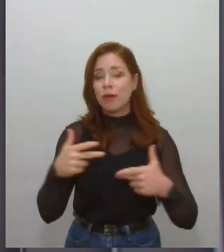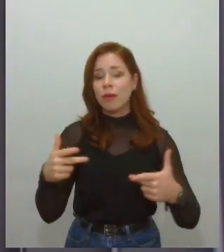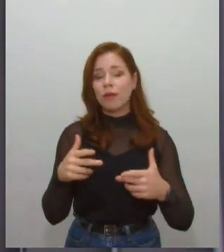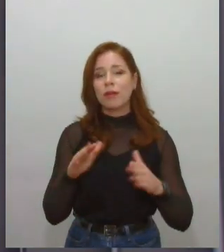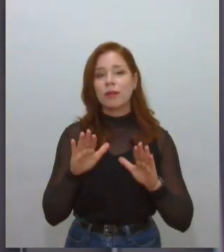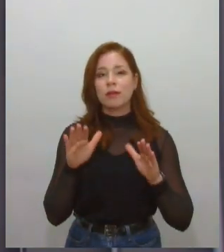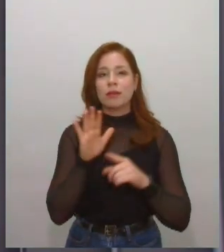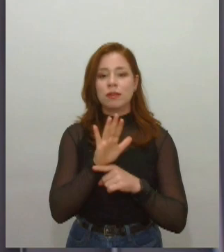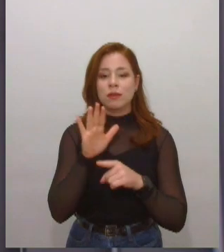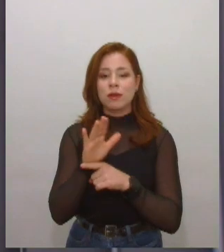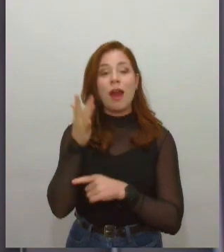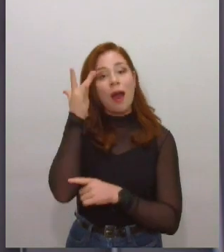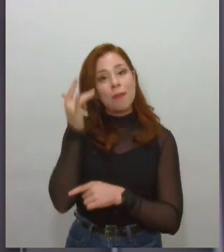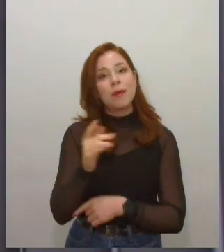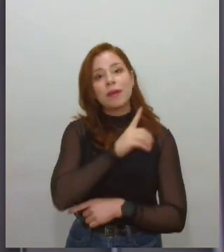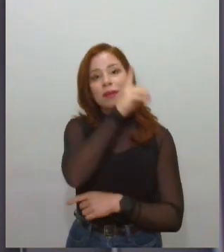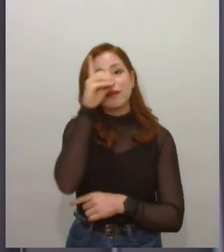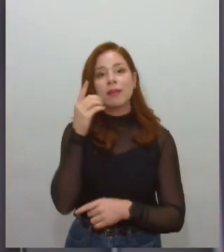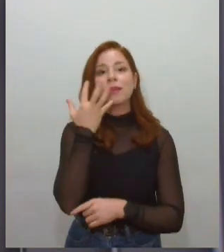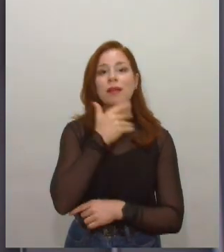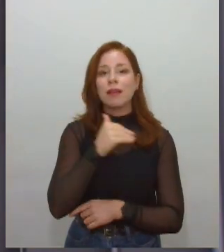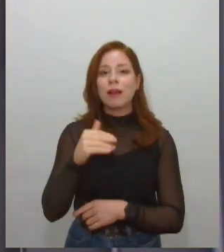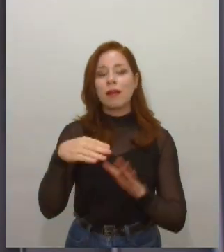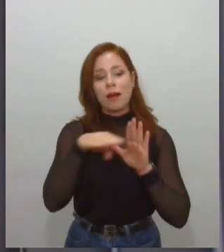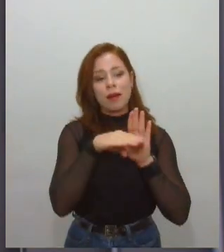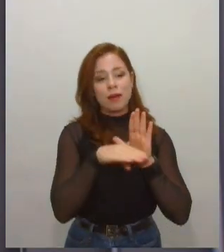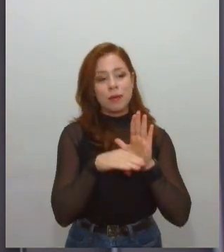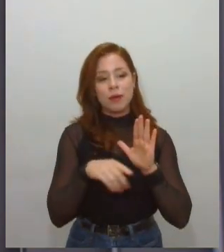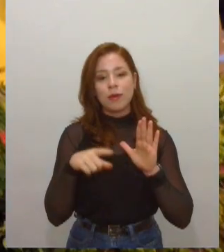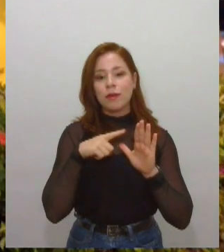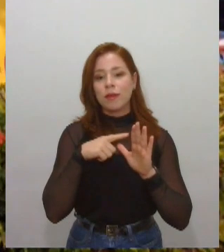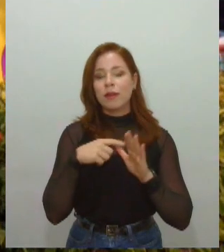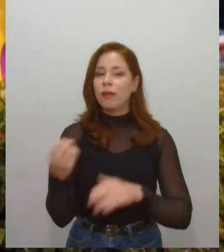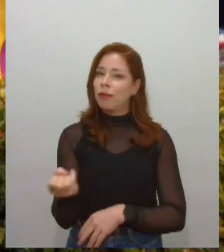Crianças, a programação vai contar com mais novidades. Acompanhe.